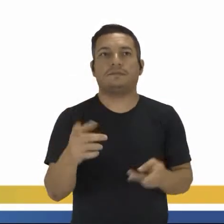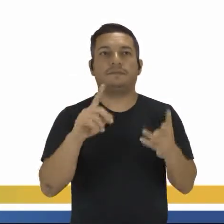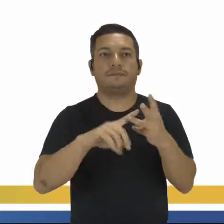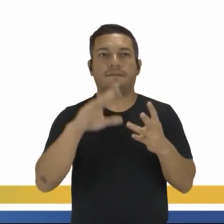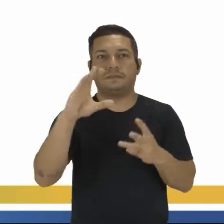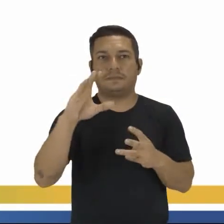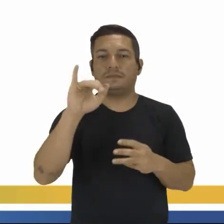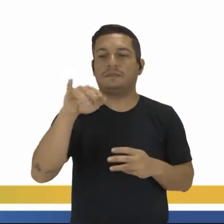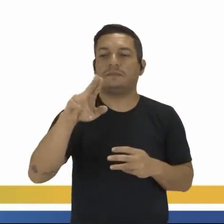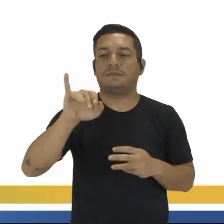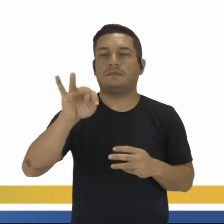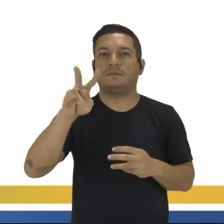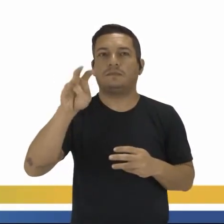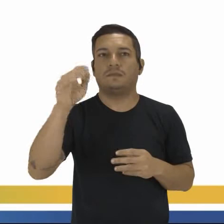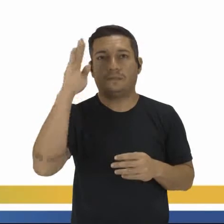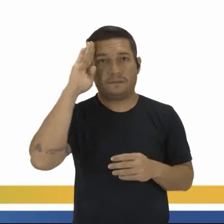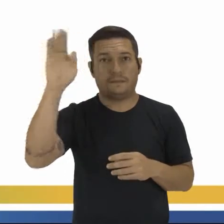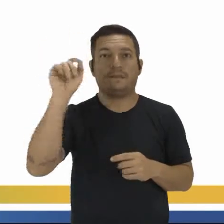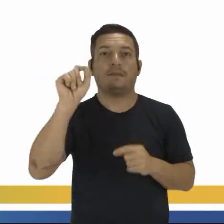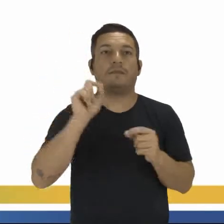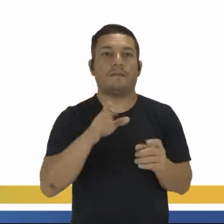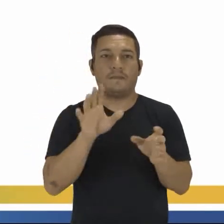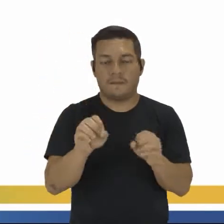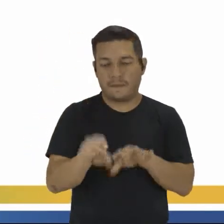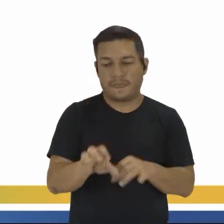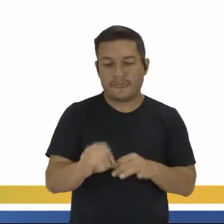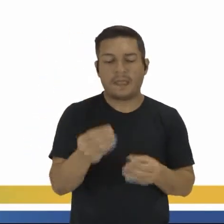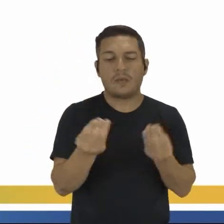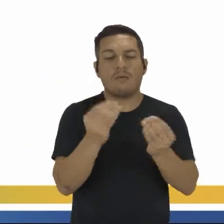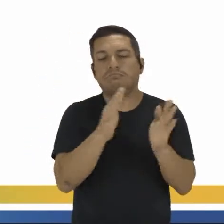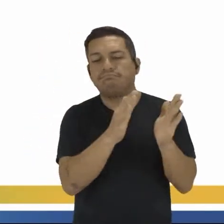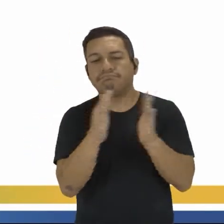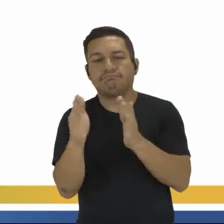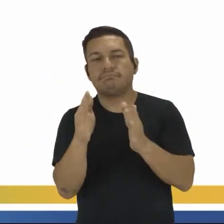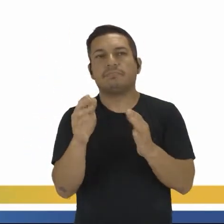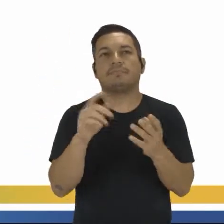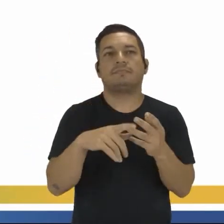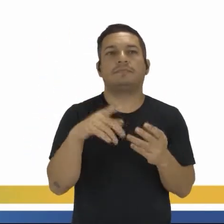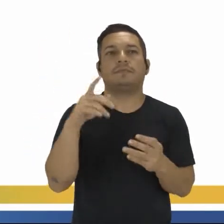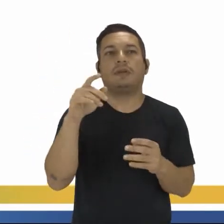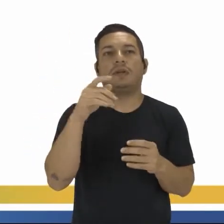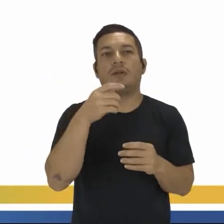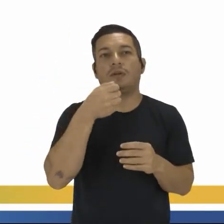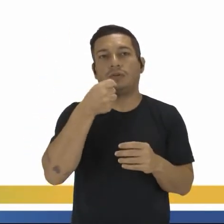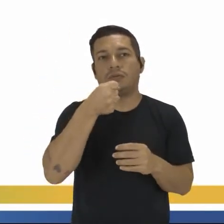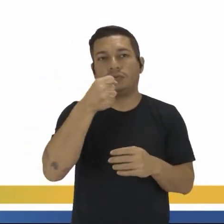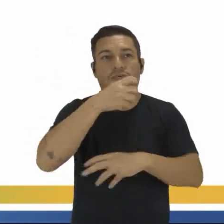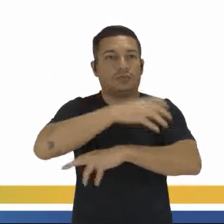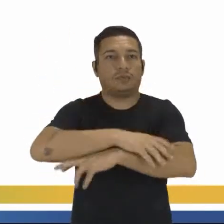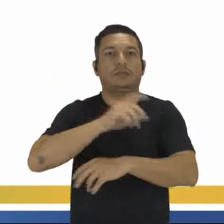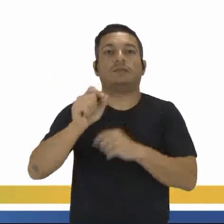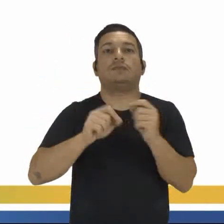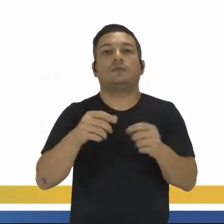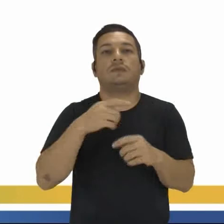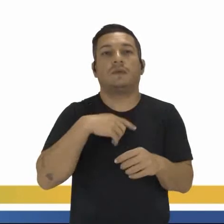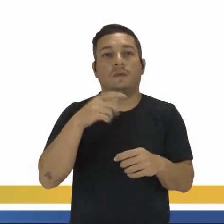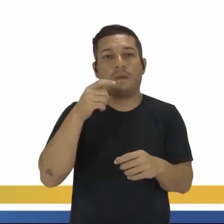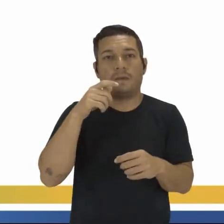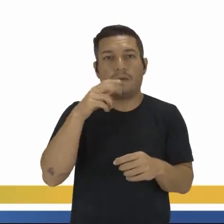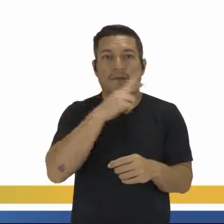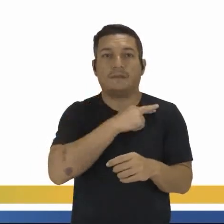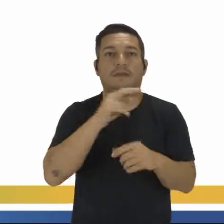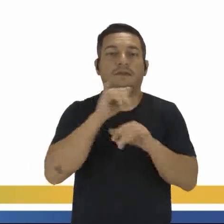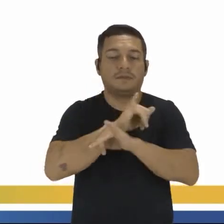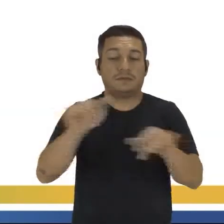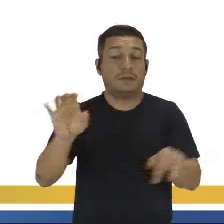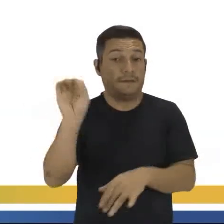C, injuntivo, cuja principal função é ensinar procedimentos. D, jornalístico, com obrigação de noticiar fatos.